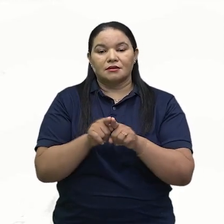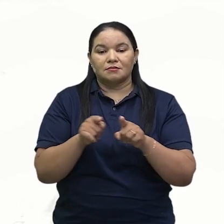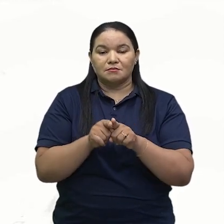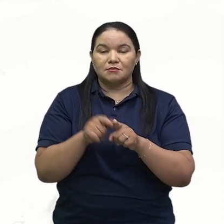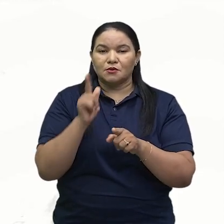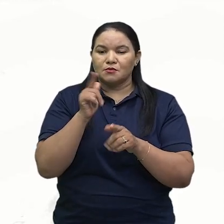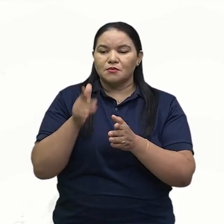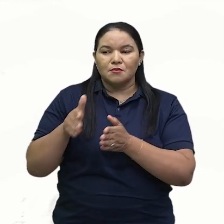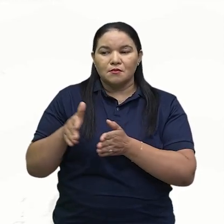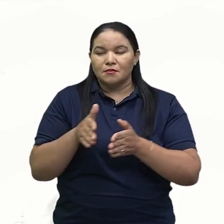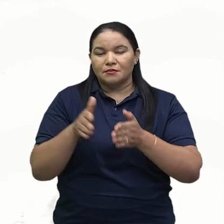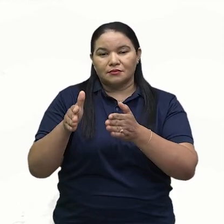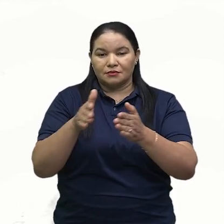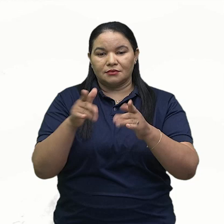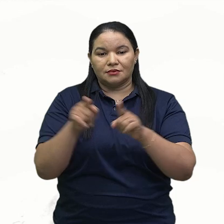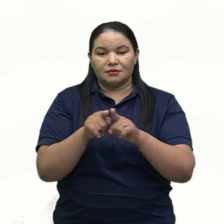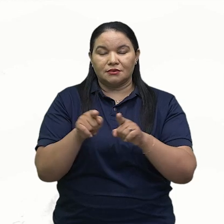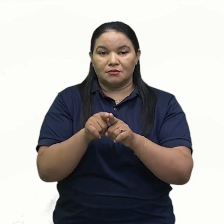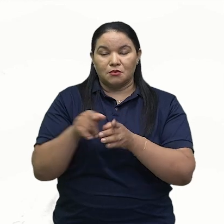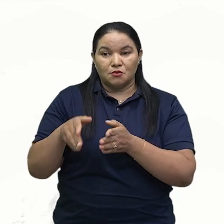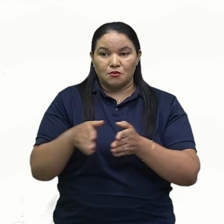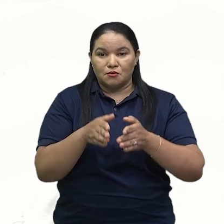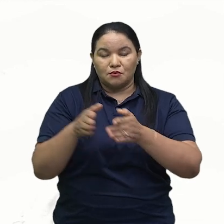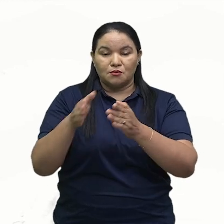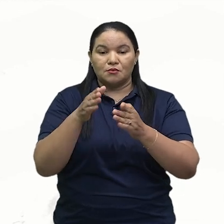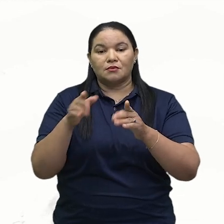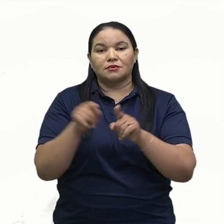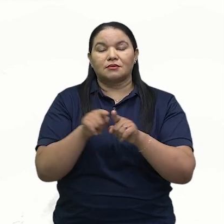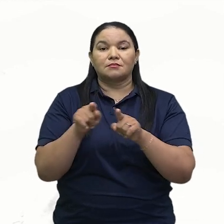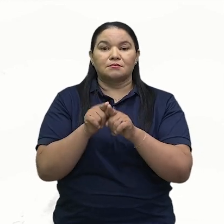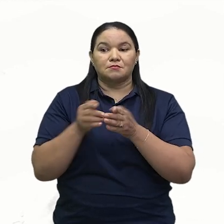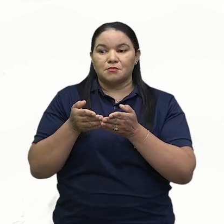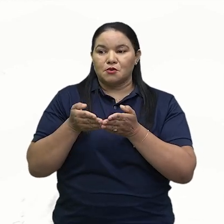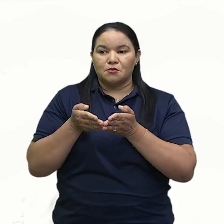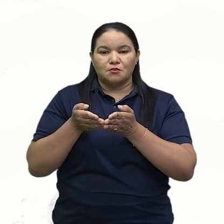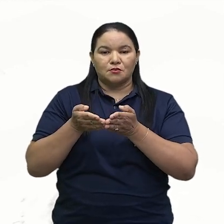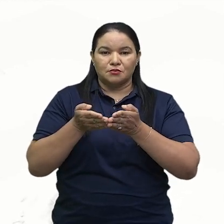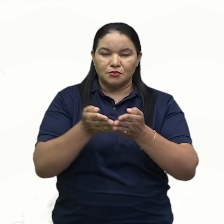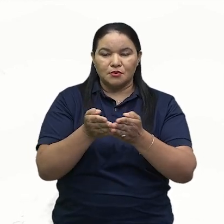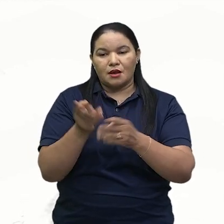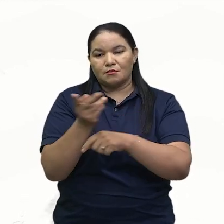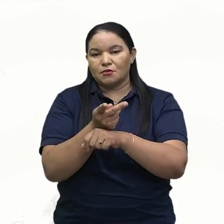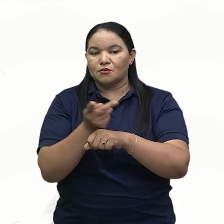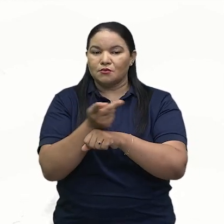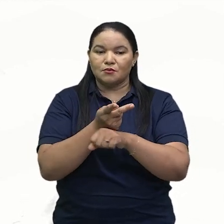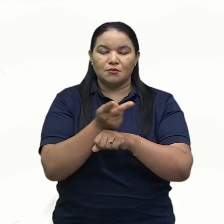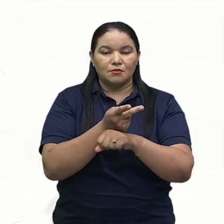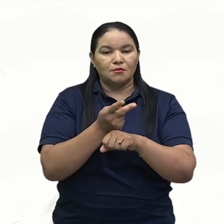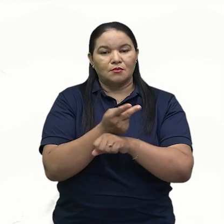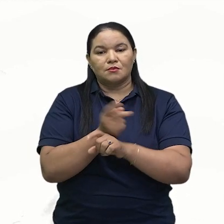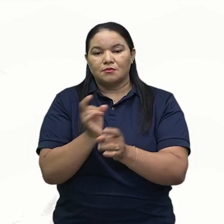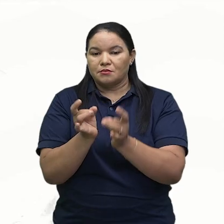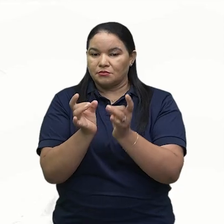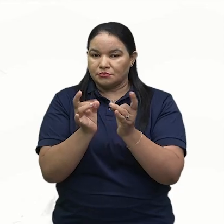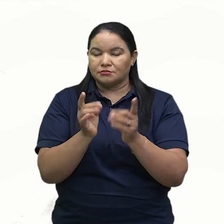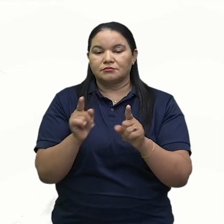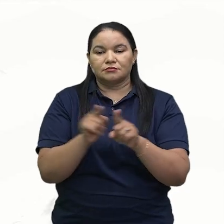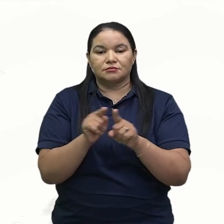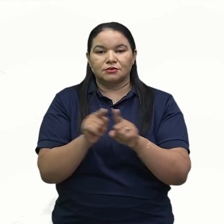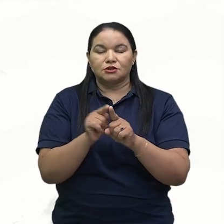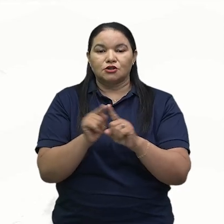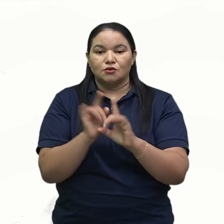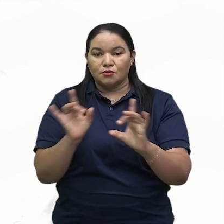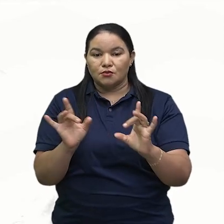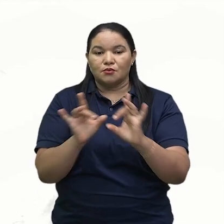ampliou rotas comerciais, se lançou ao mar e também conquistou ali novos